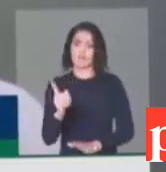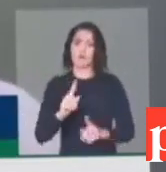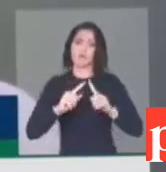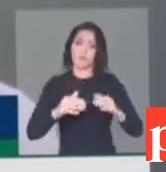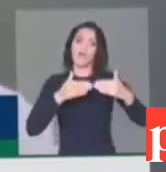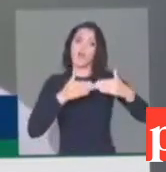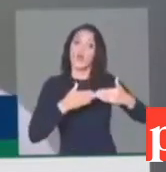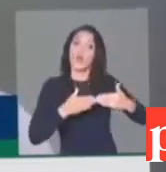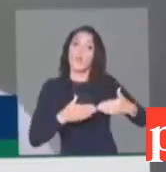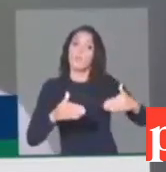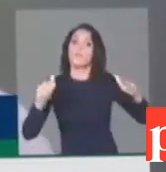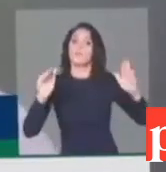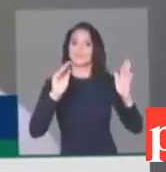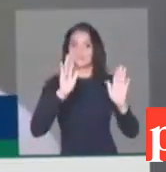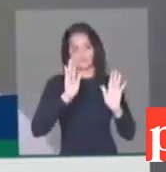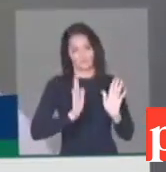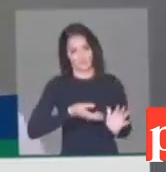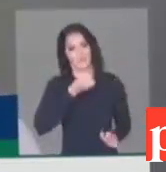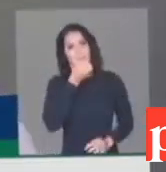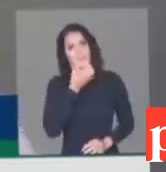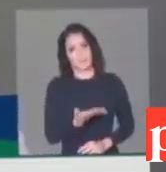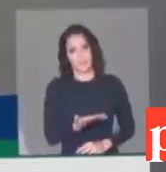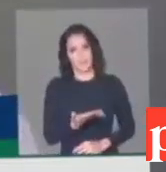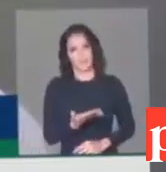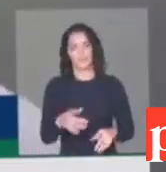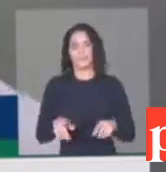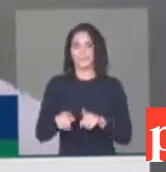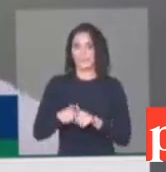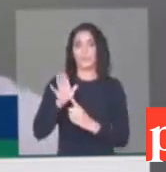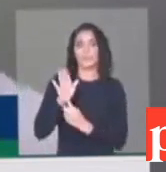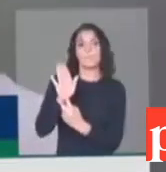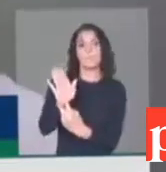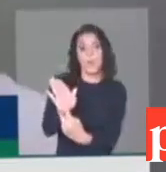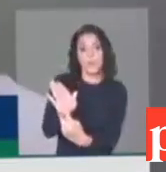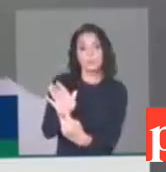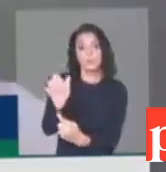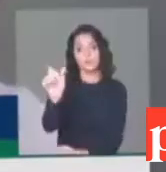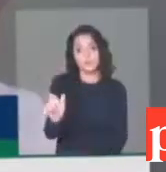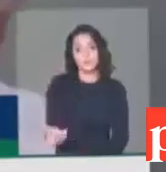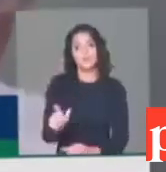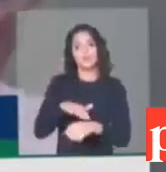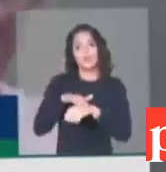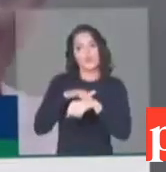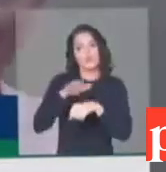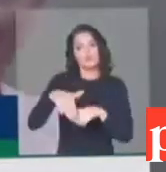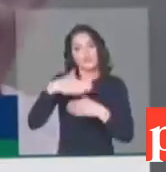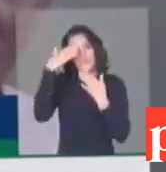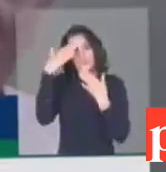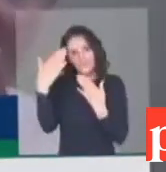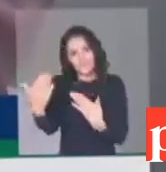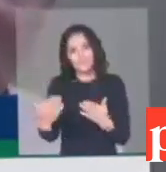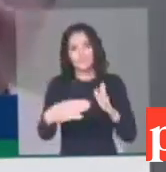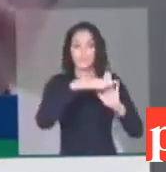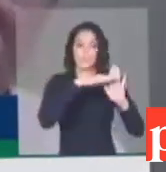grande avanço. E eu termino, presidente, dizendo e mostrando para Vossa Excelência, que eu já conversei e agradeço também ter colocado